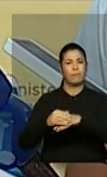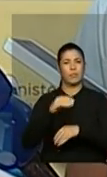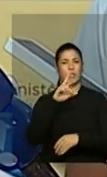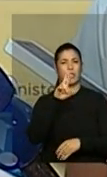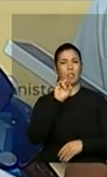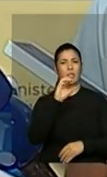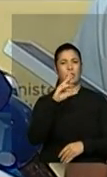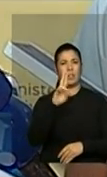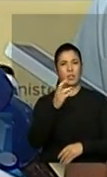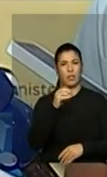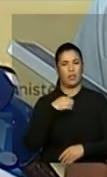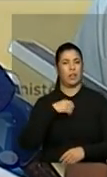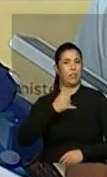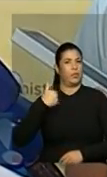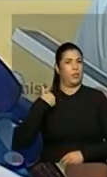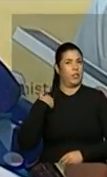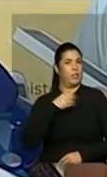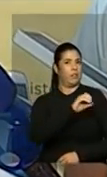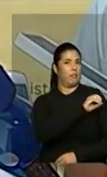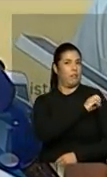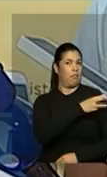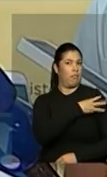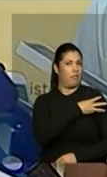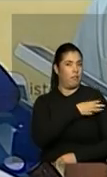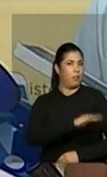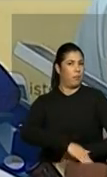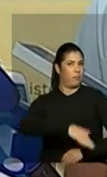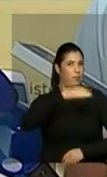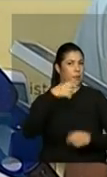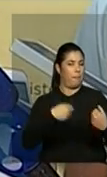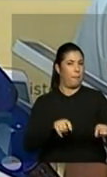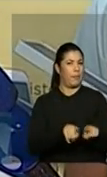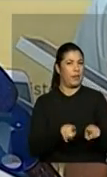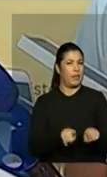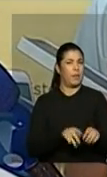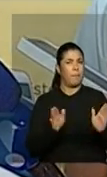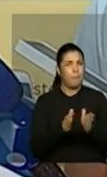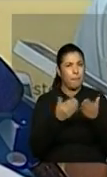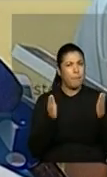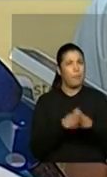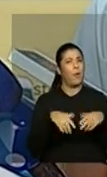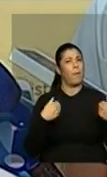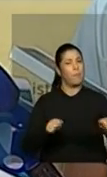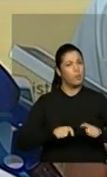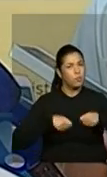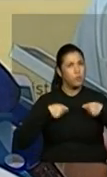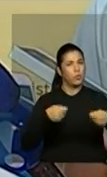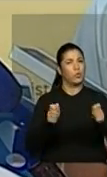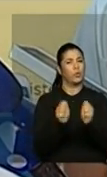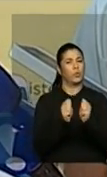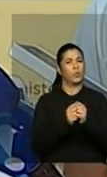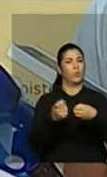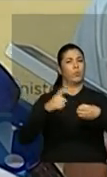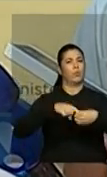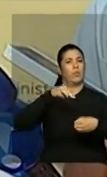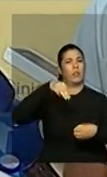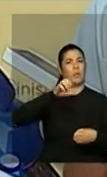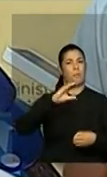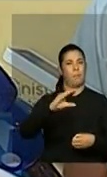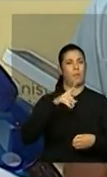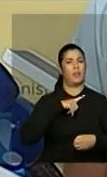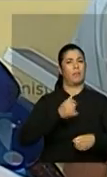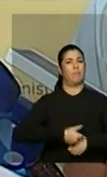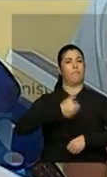0 a 3 anos. As crianças pobres no Brasil precisam também desse esforço. Então, nós estamos em parceria com o MEC, melhorando o